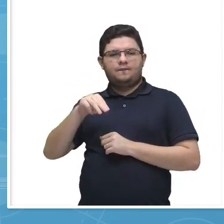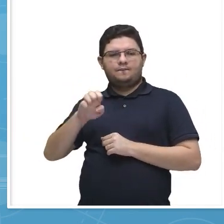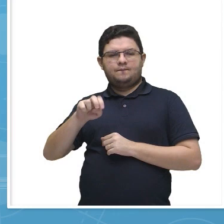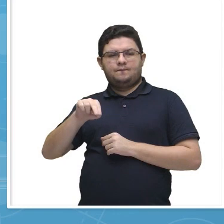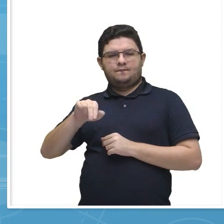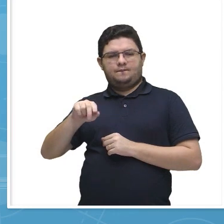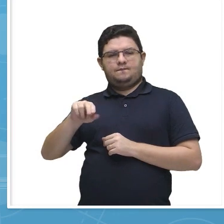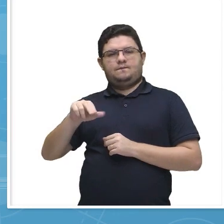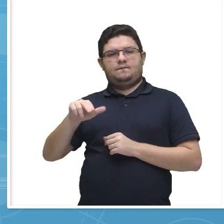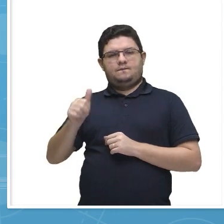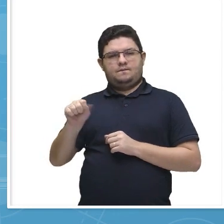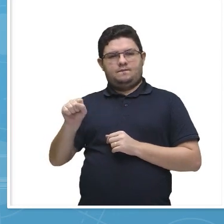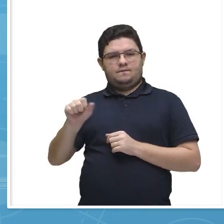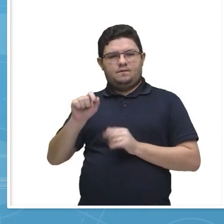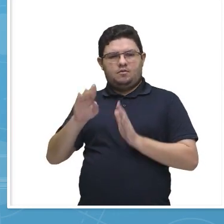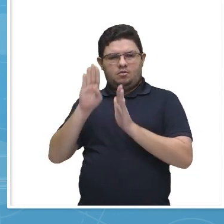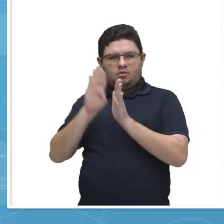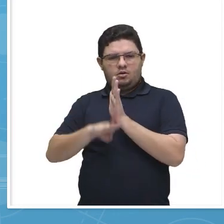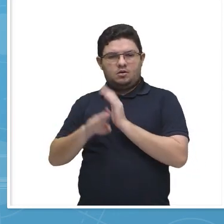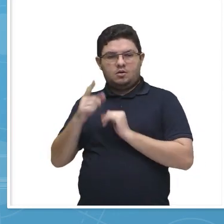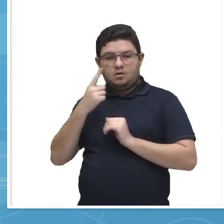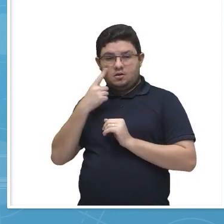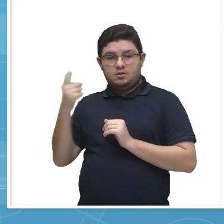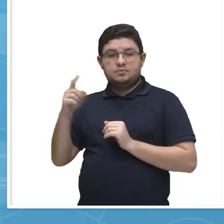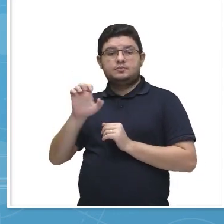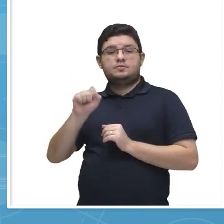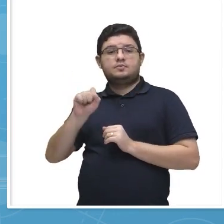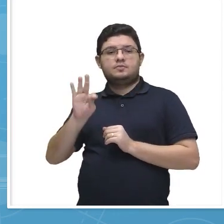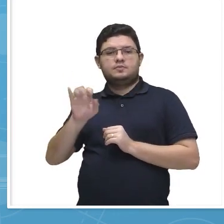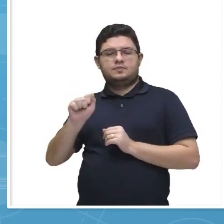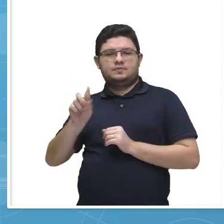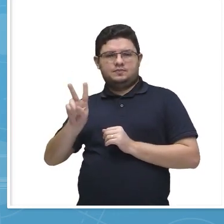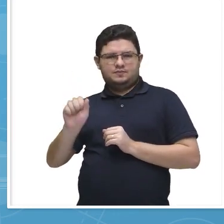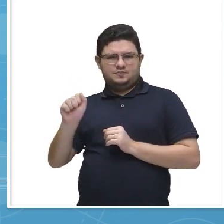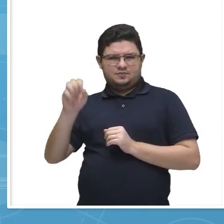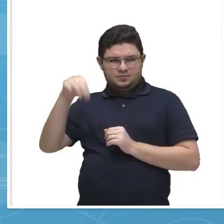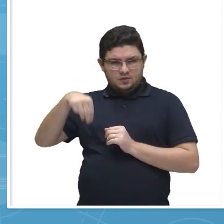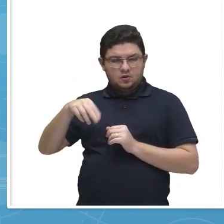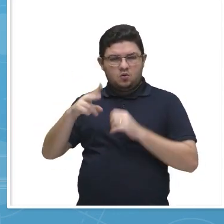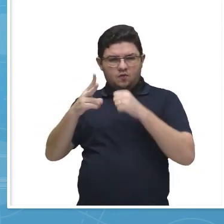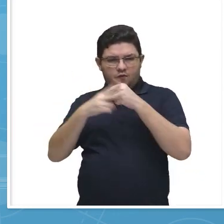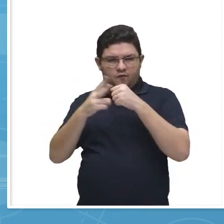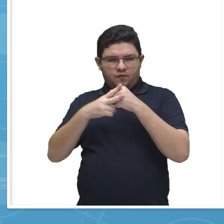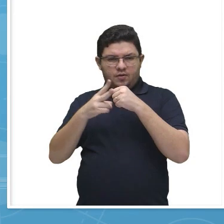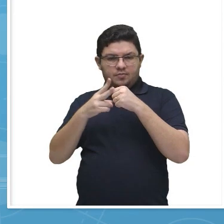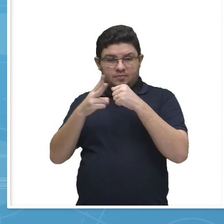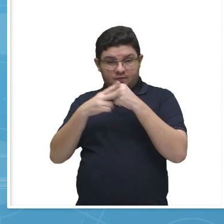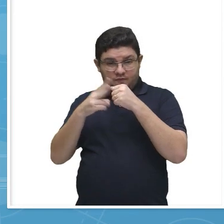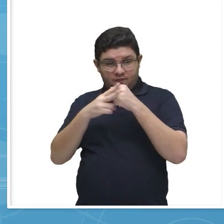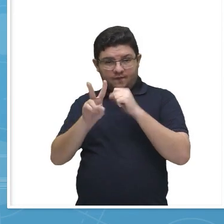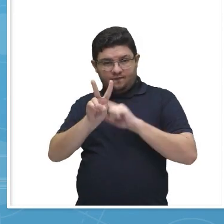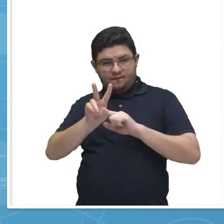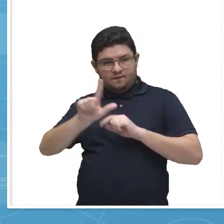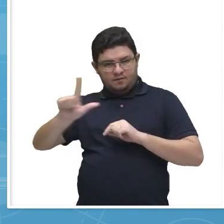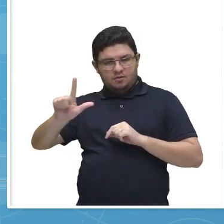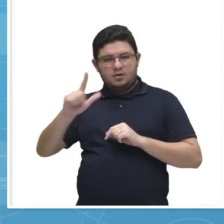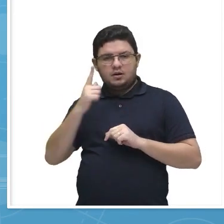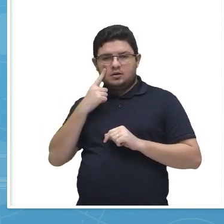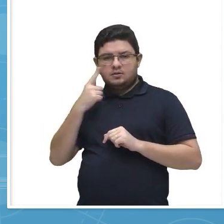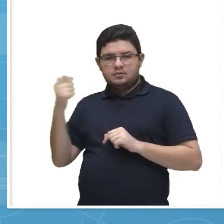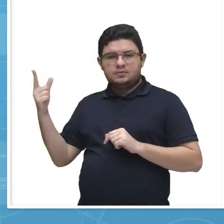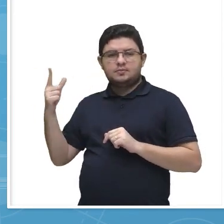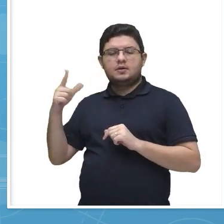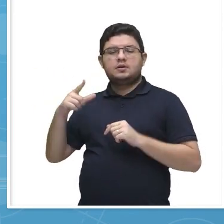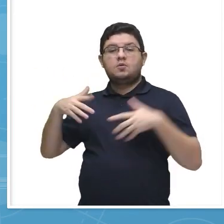meu predicado é alegres. Então, predicado nominal. Seu comportamento estava muito